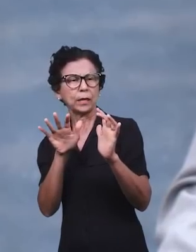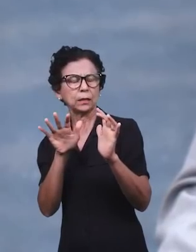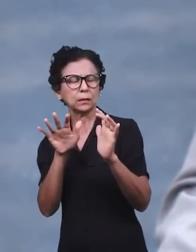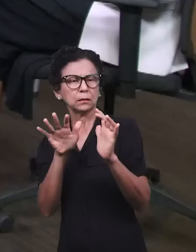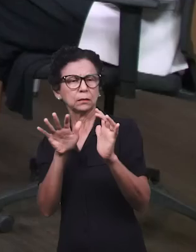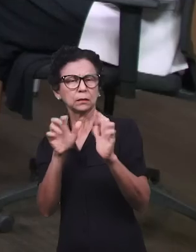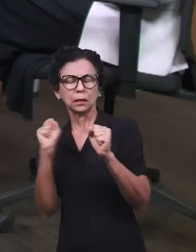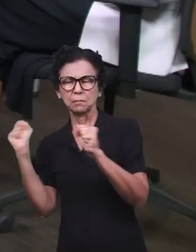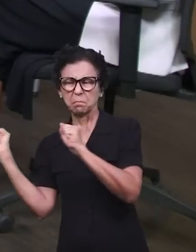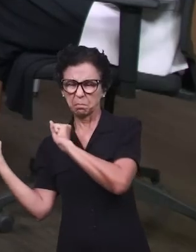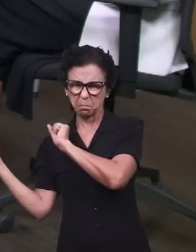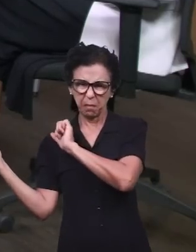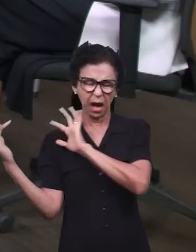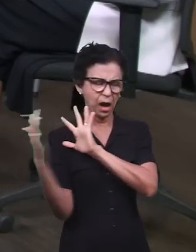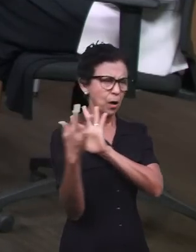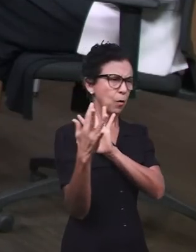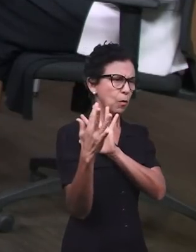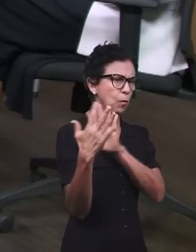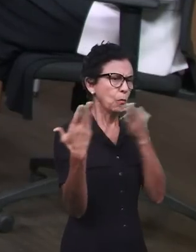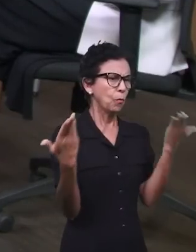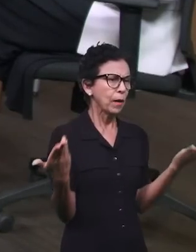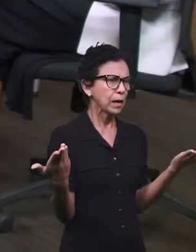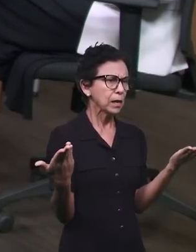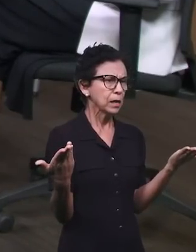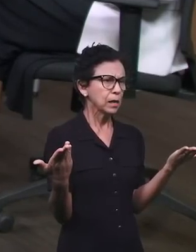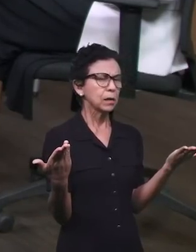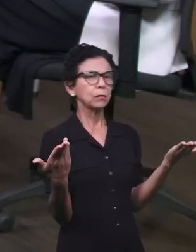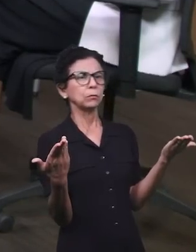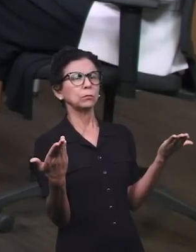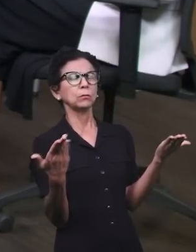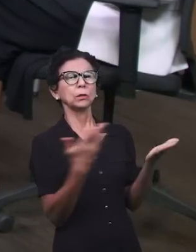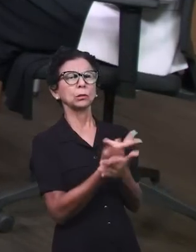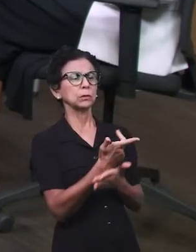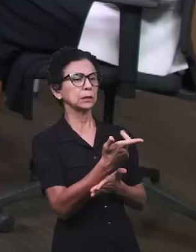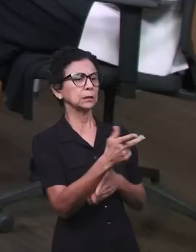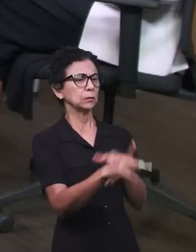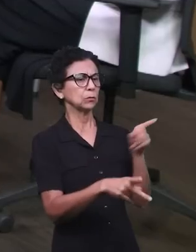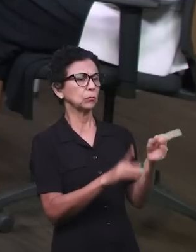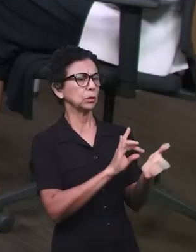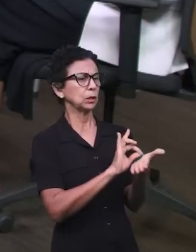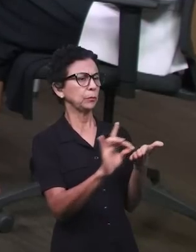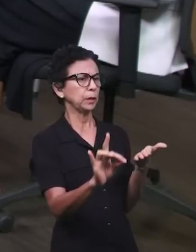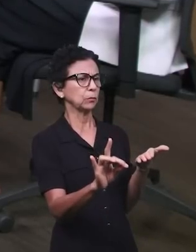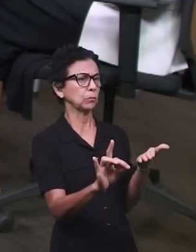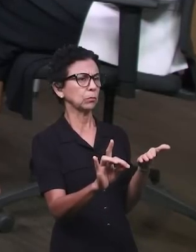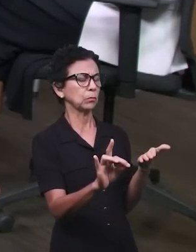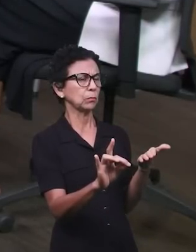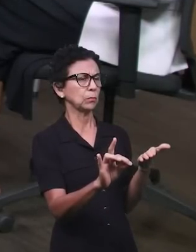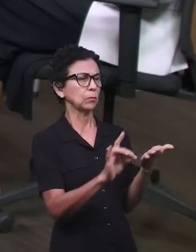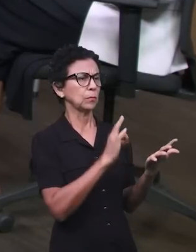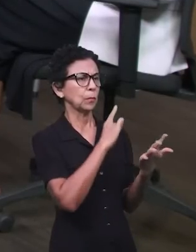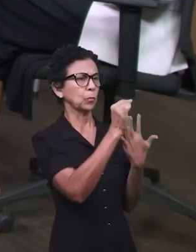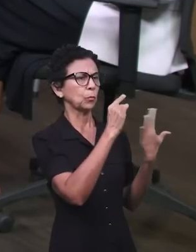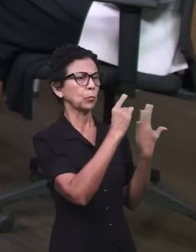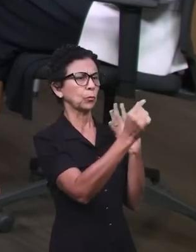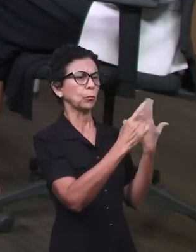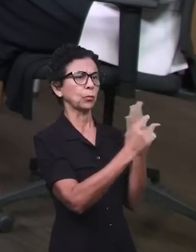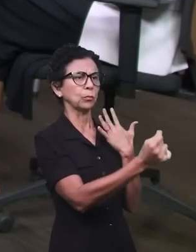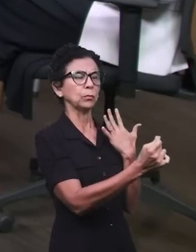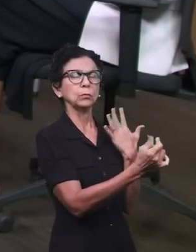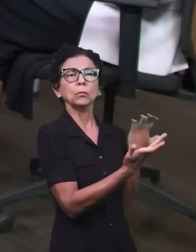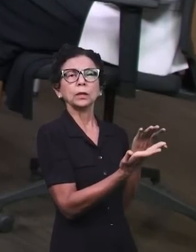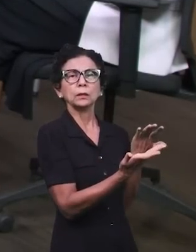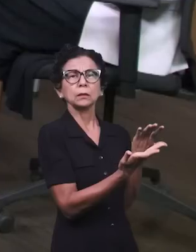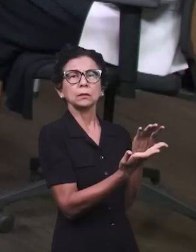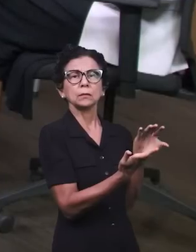Assim dizendo. Não soltaram uma flecha e pegaram. Então, o que acontece? Nesse momento, nós temos que